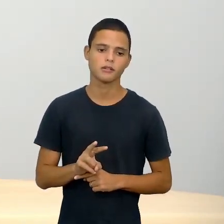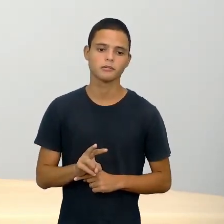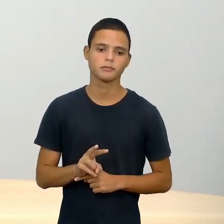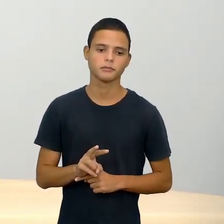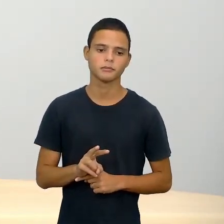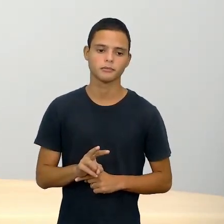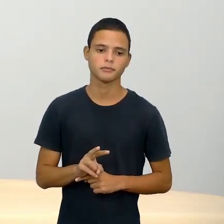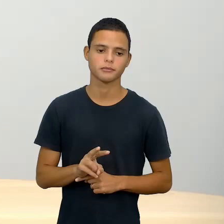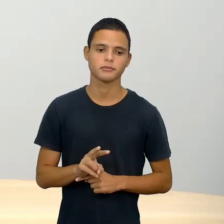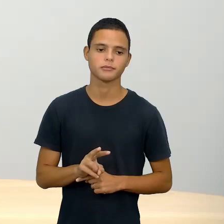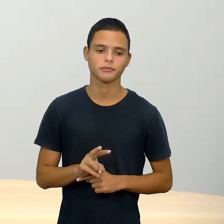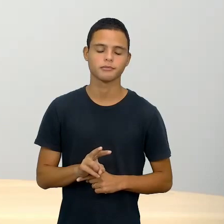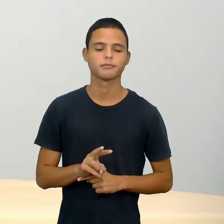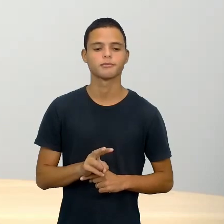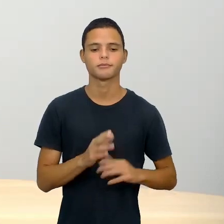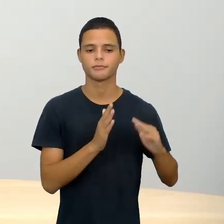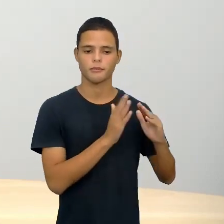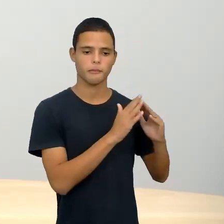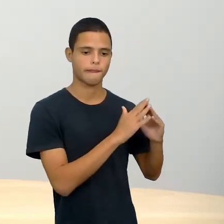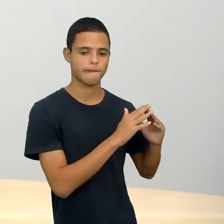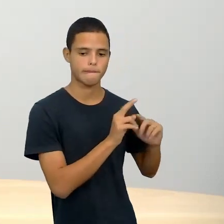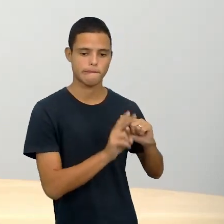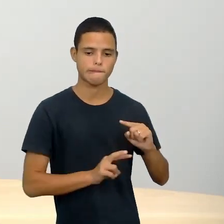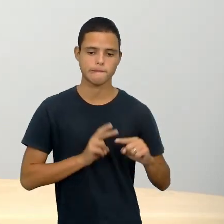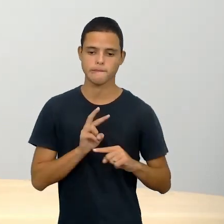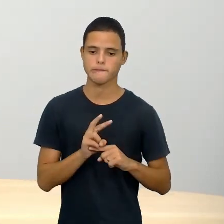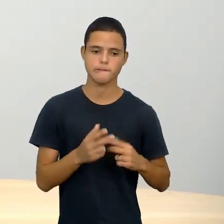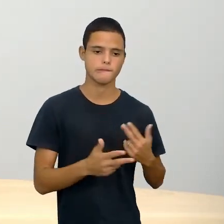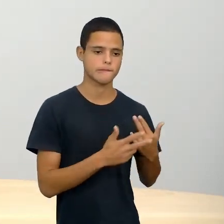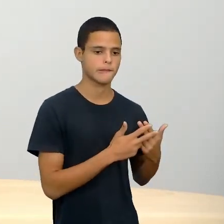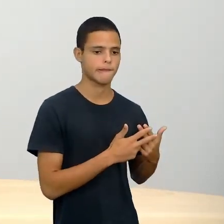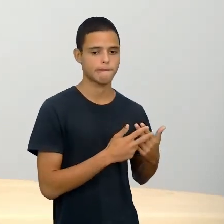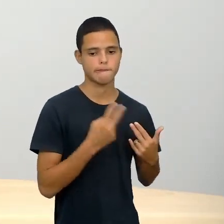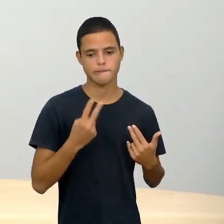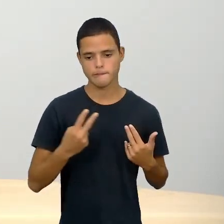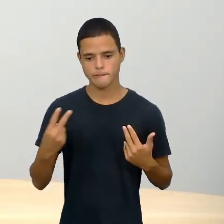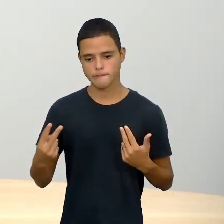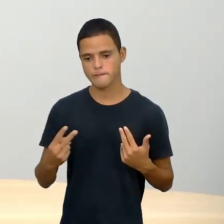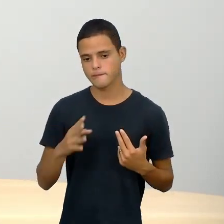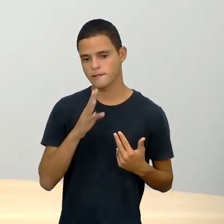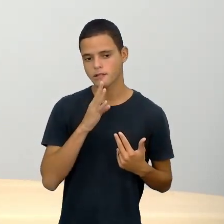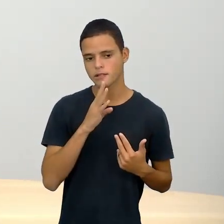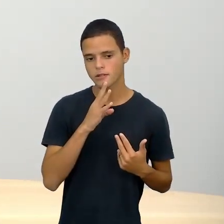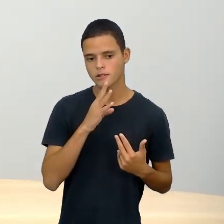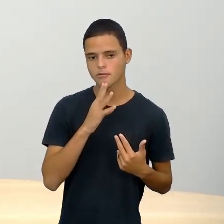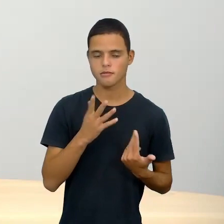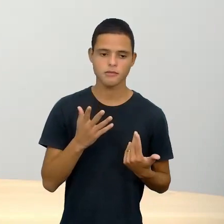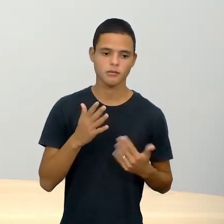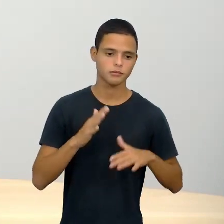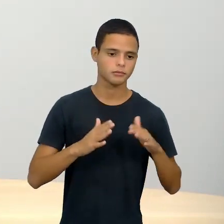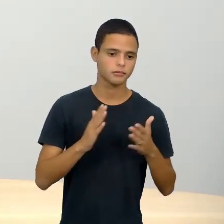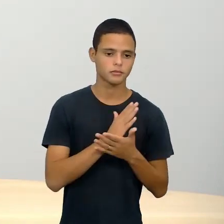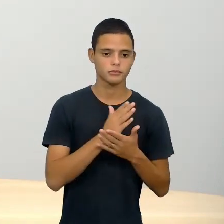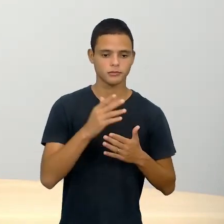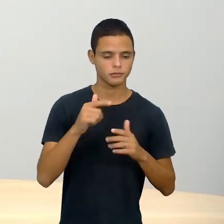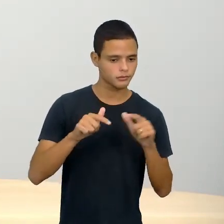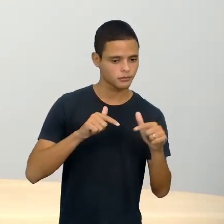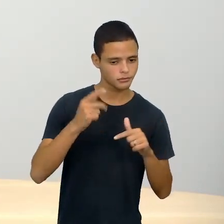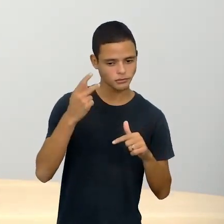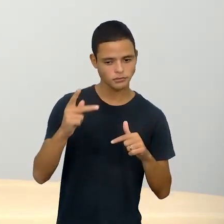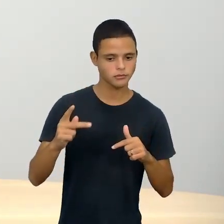né? Colocando o acento lá, né, que a gente colocou, 22. Para a gente conhecer os trabalhos de